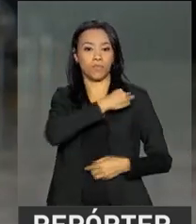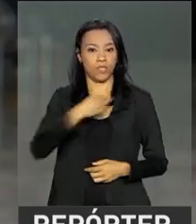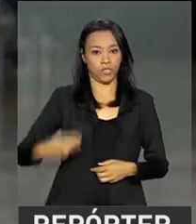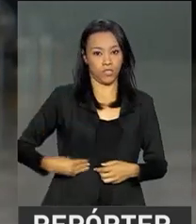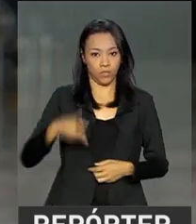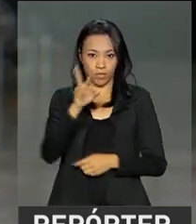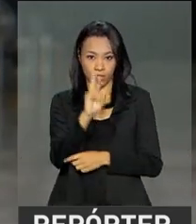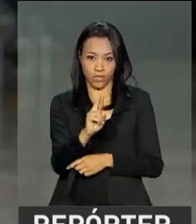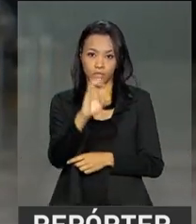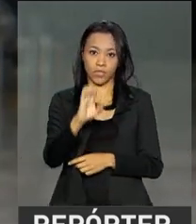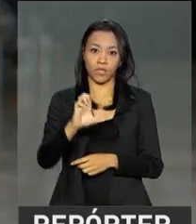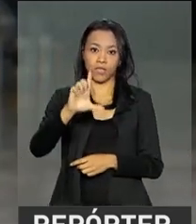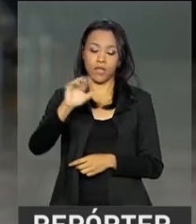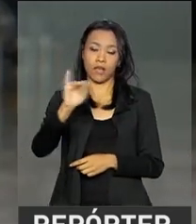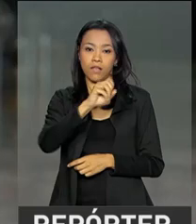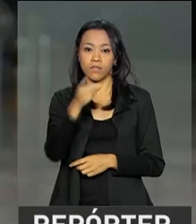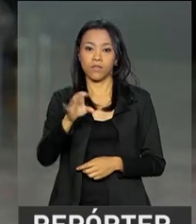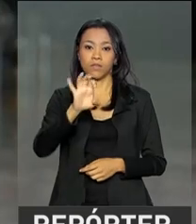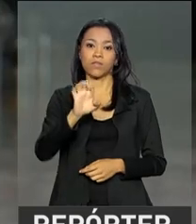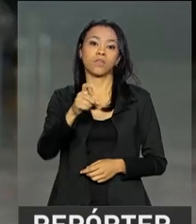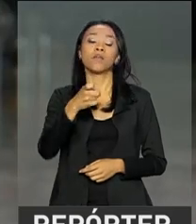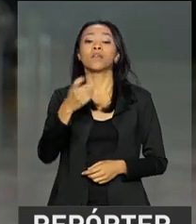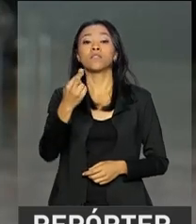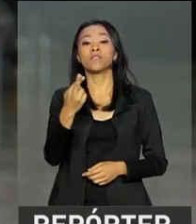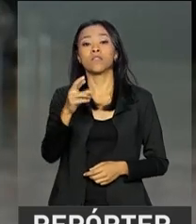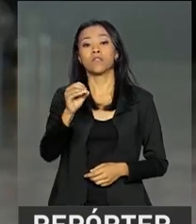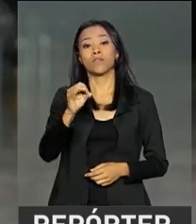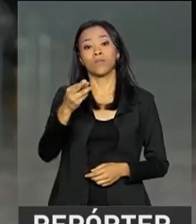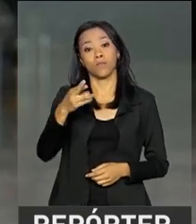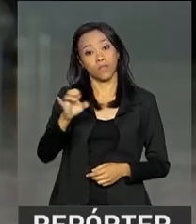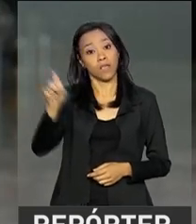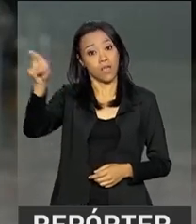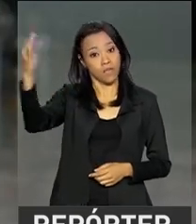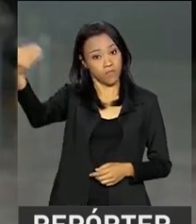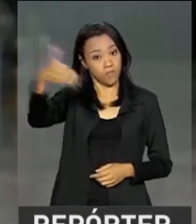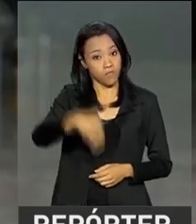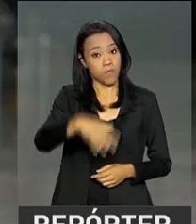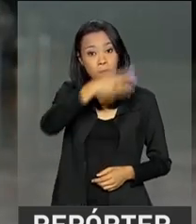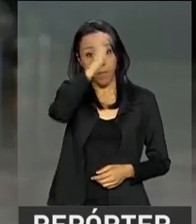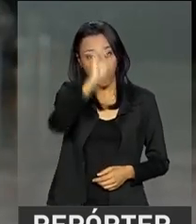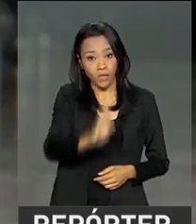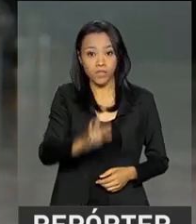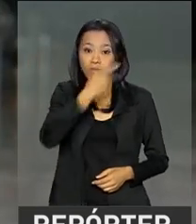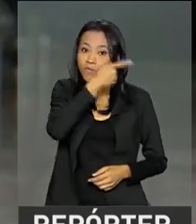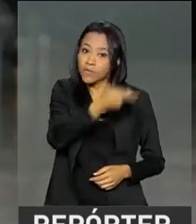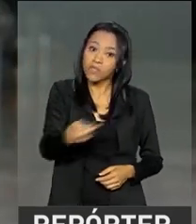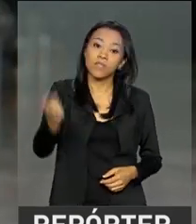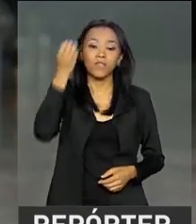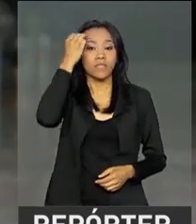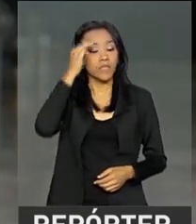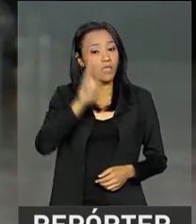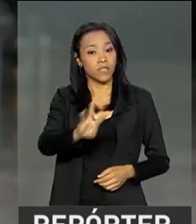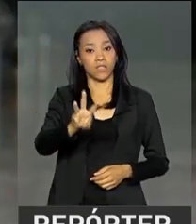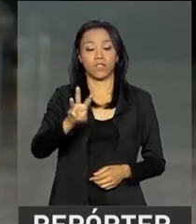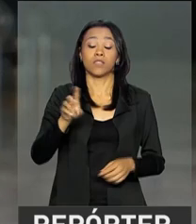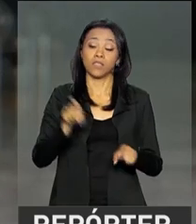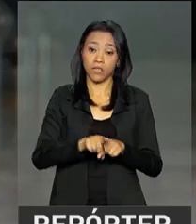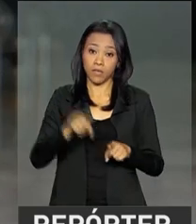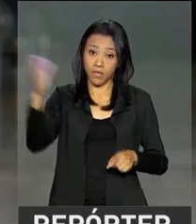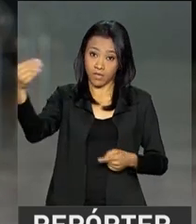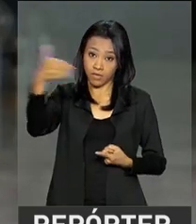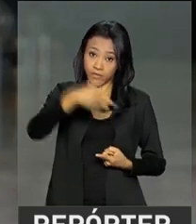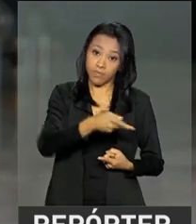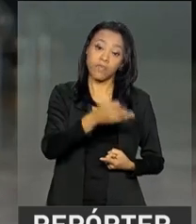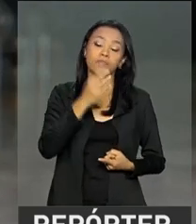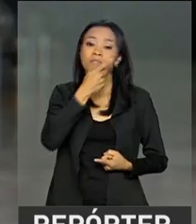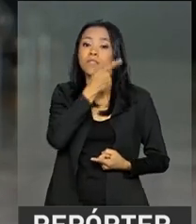O ministro Alfano está no Brasil em visita oficial de 3 dias. Além de Brasília, a visita inclui as cidades